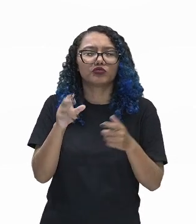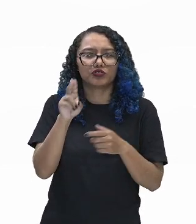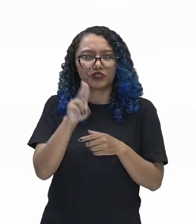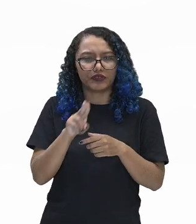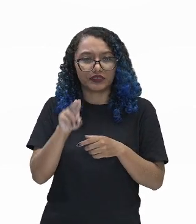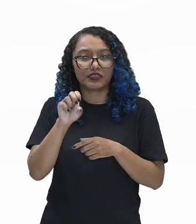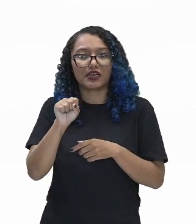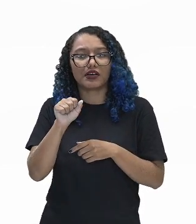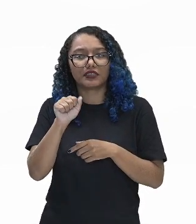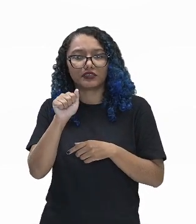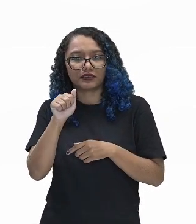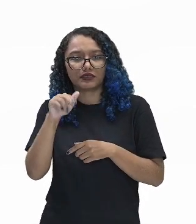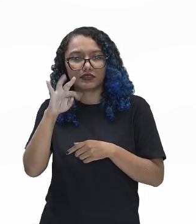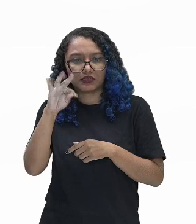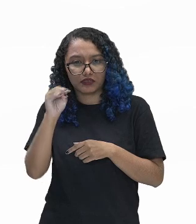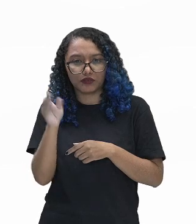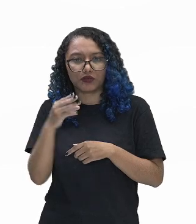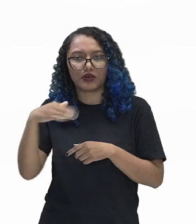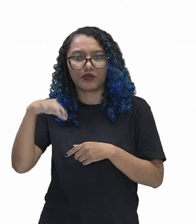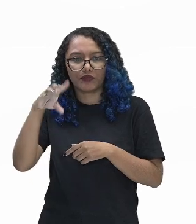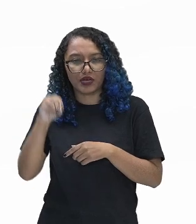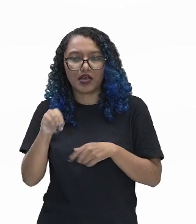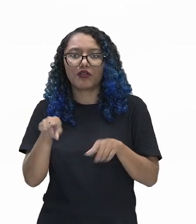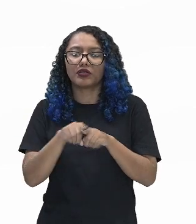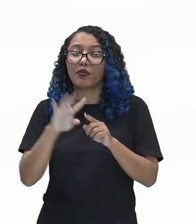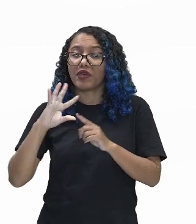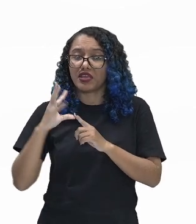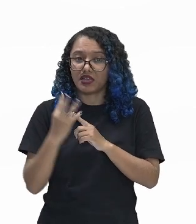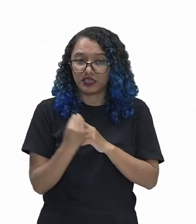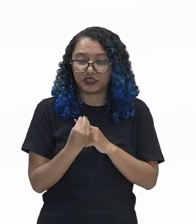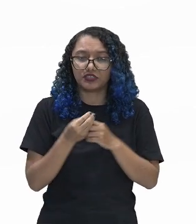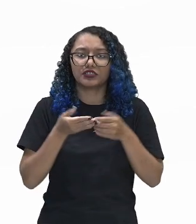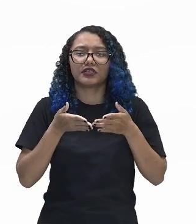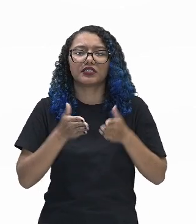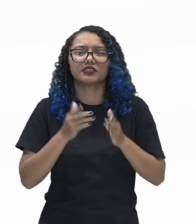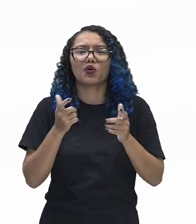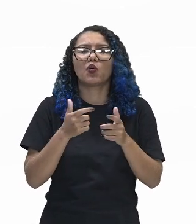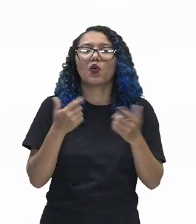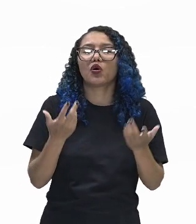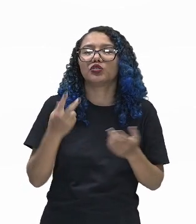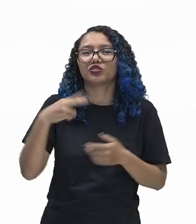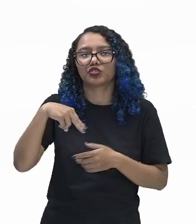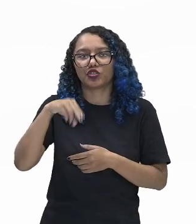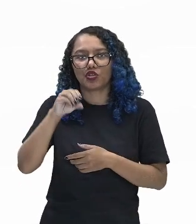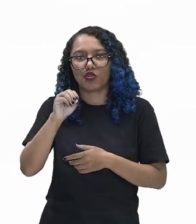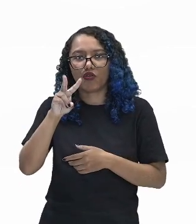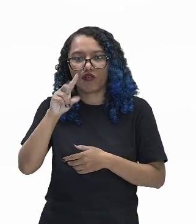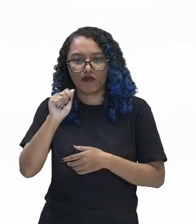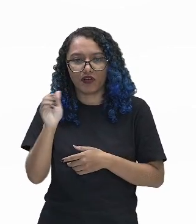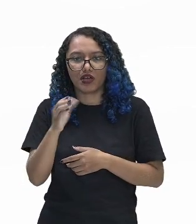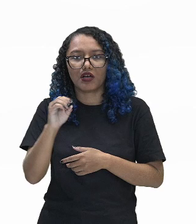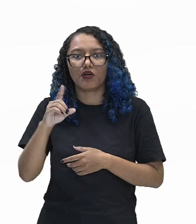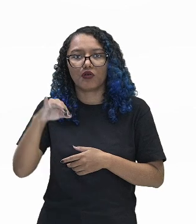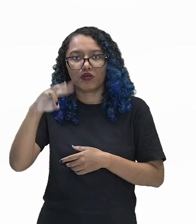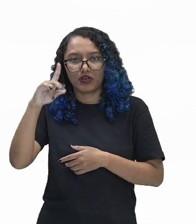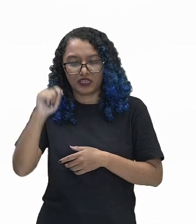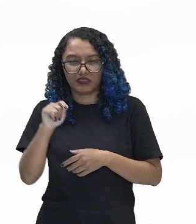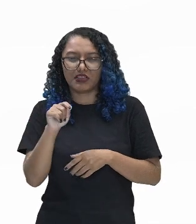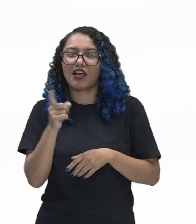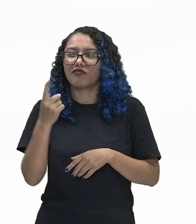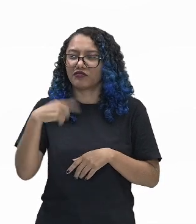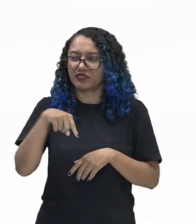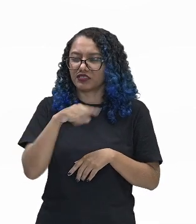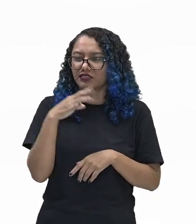plástico. Nasceu em Nova Olinda do Norte, Amazonas. Olha, eu acho que é um local conhecido aí para quem é do